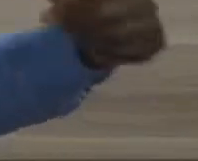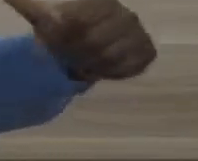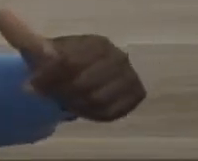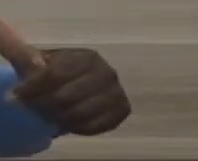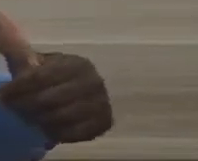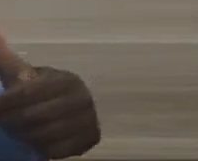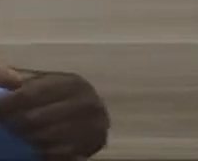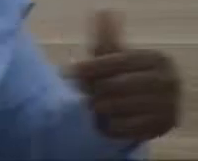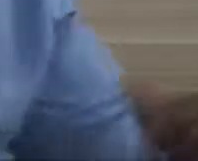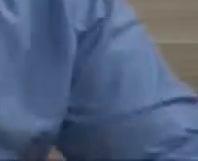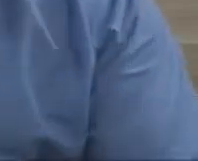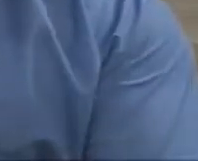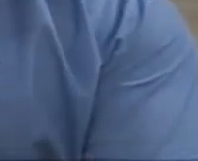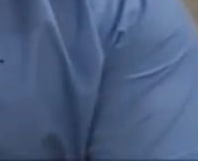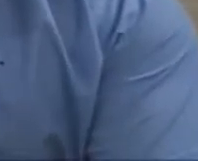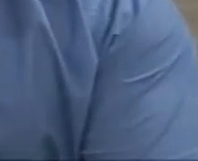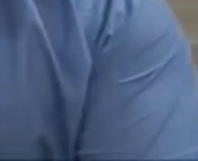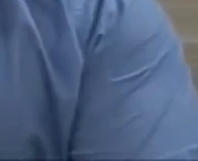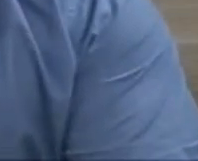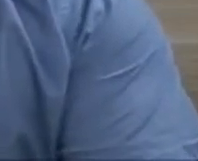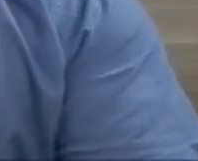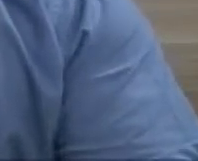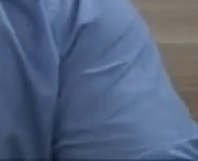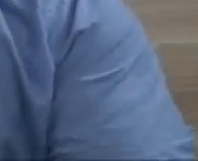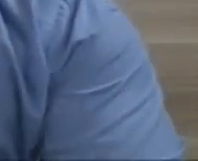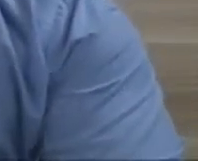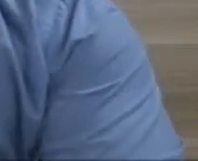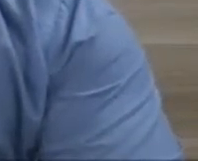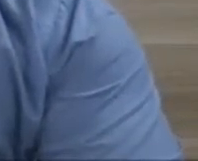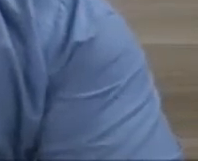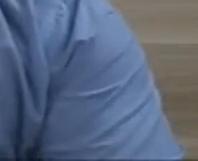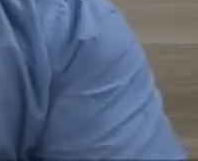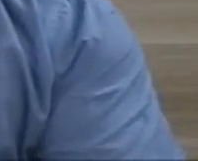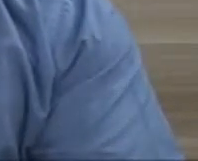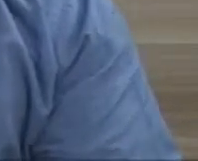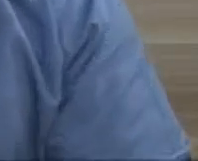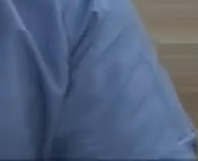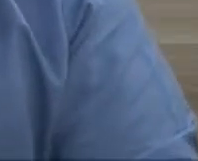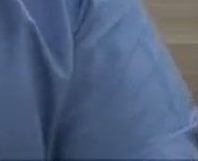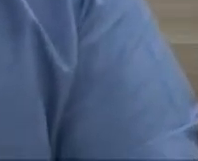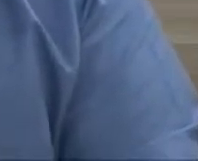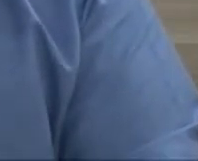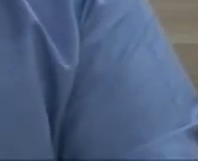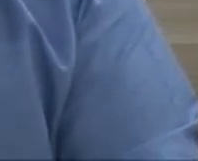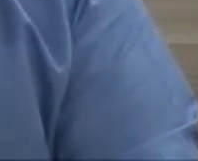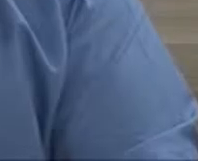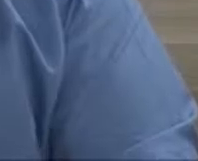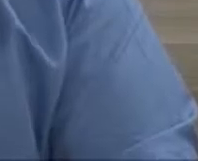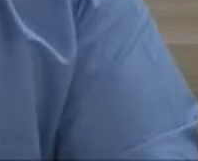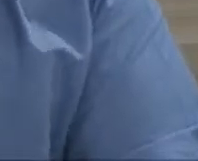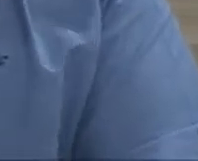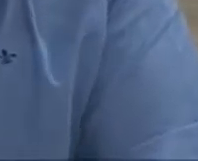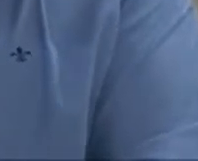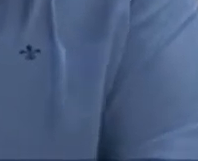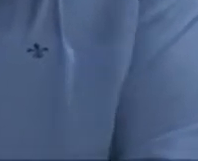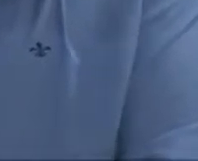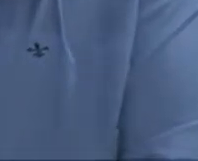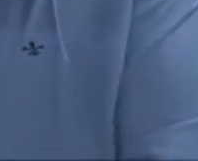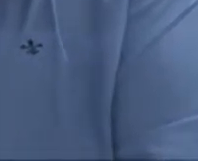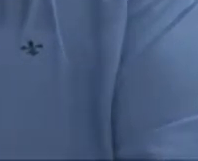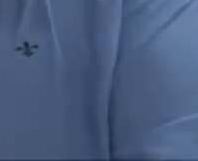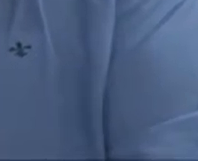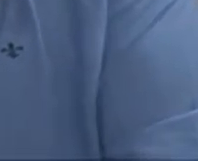tivesse sido aprovado lá atrás, a gente não teria esse problema da falta de comprometimento por parte do Executivo, visto